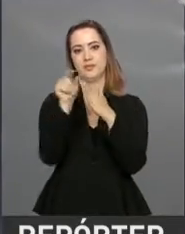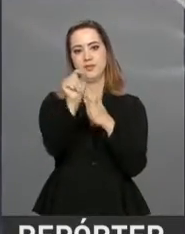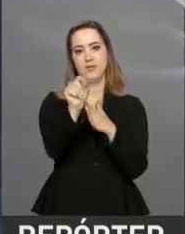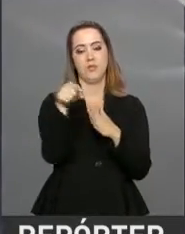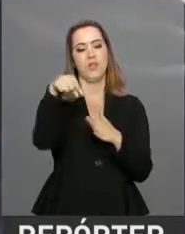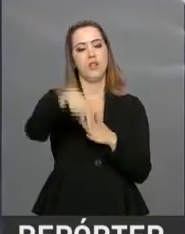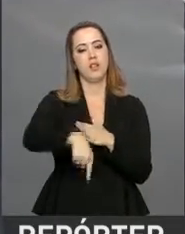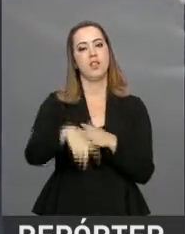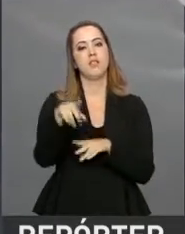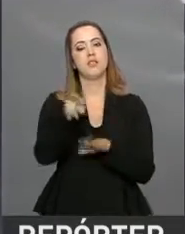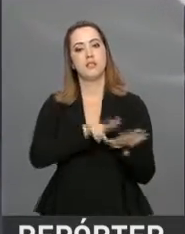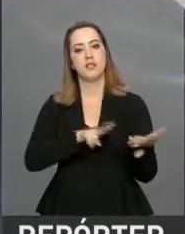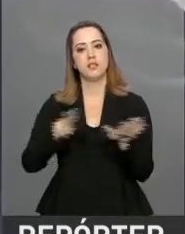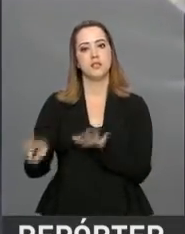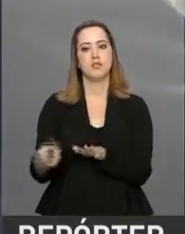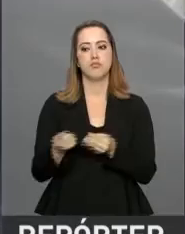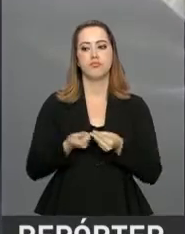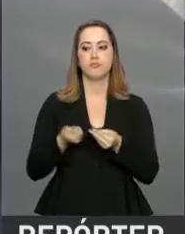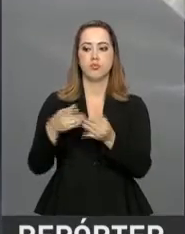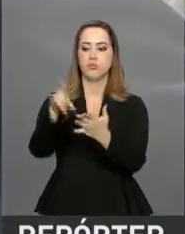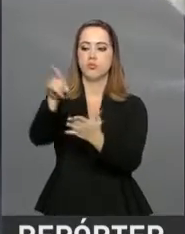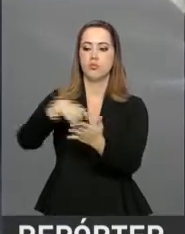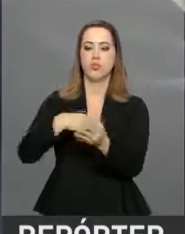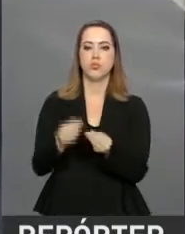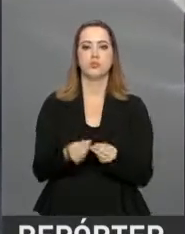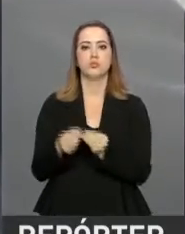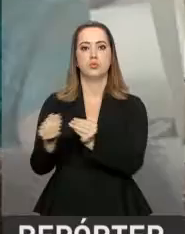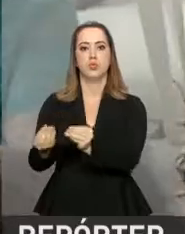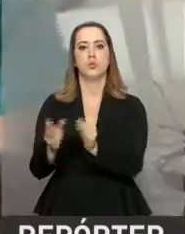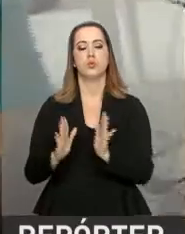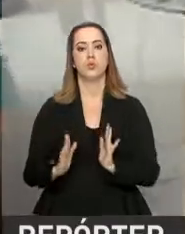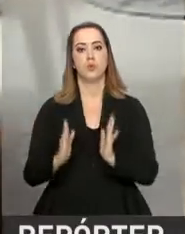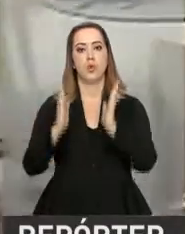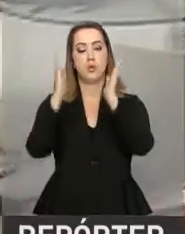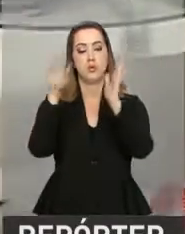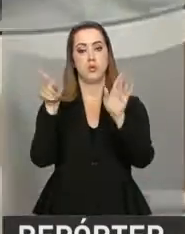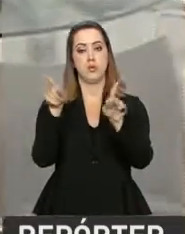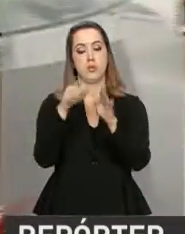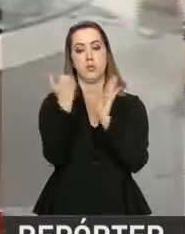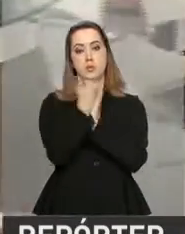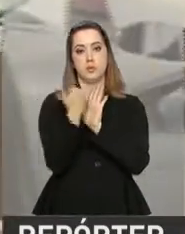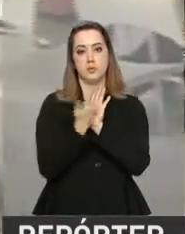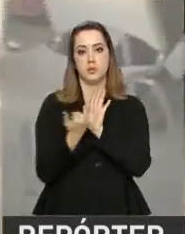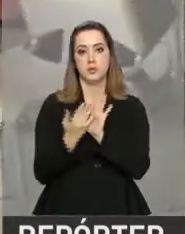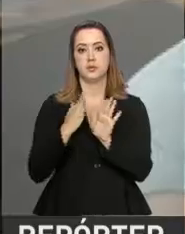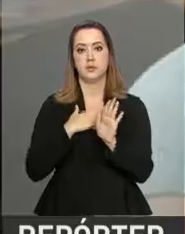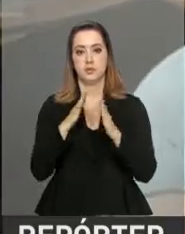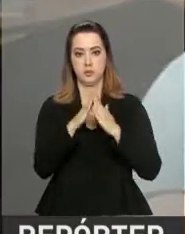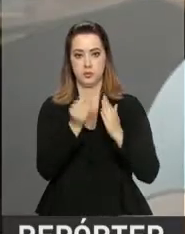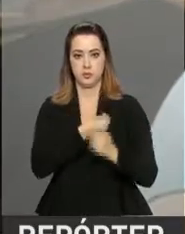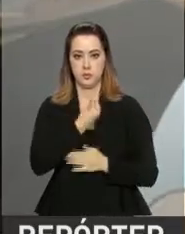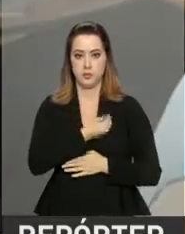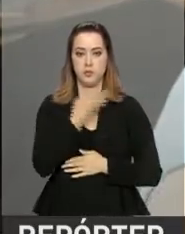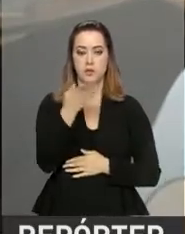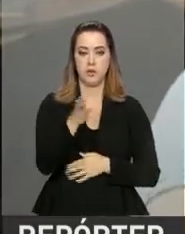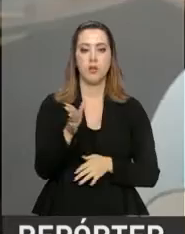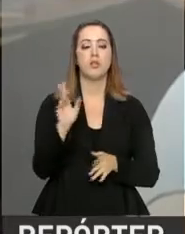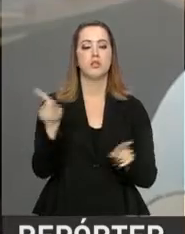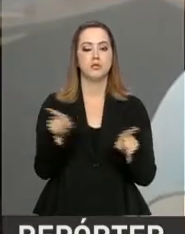Nesta semana, entregaram os documentos para financiar o apartamento pelo programa Minha Casa Minha Vida.